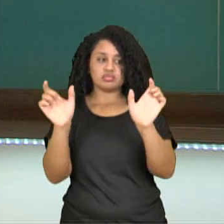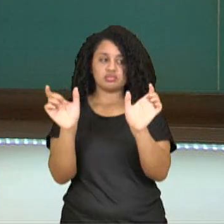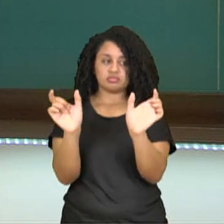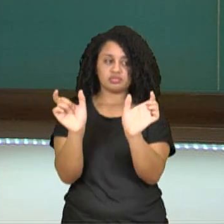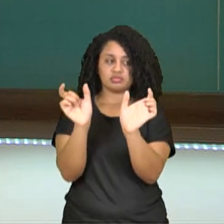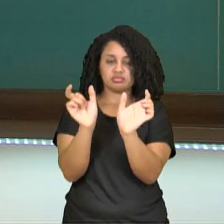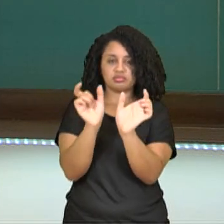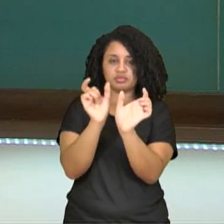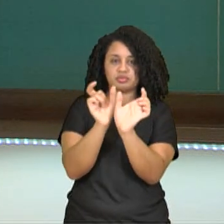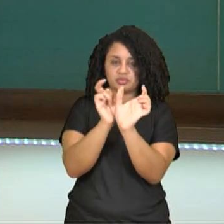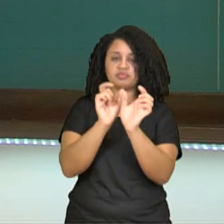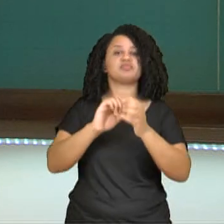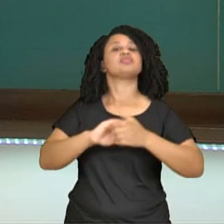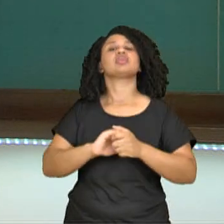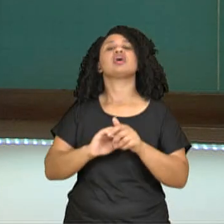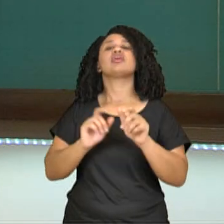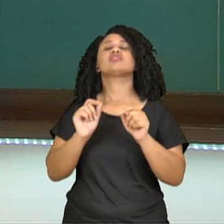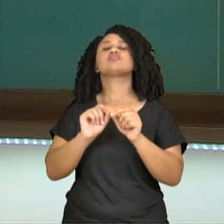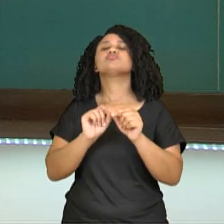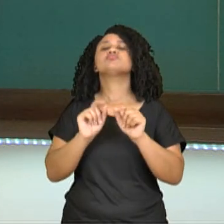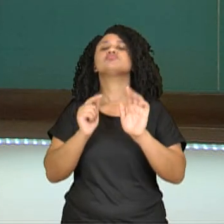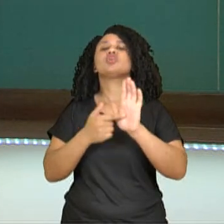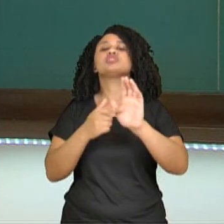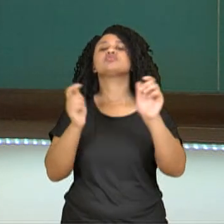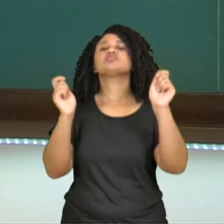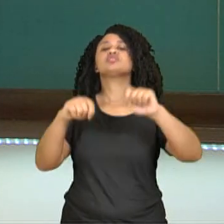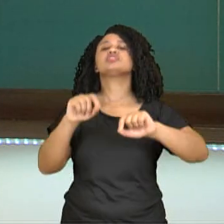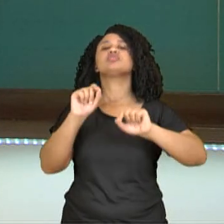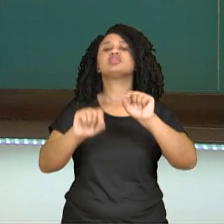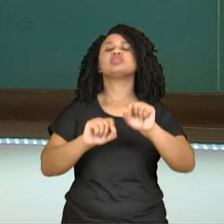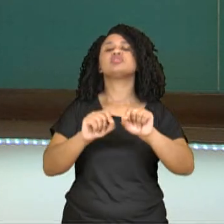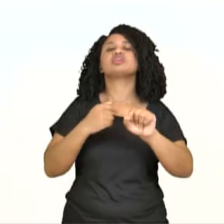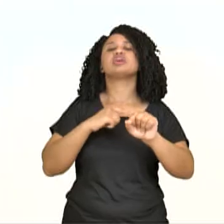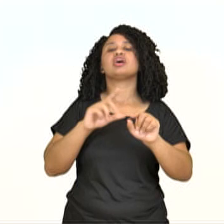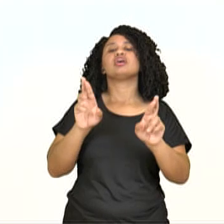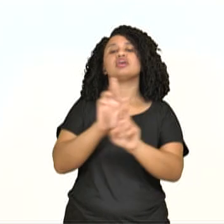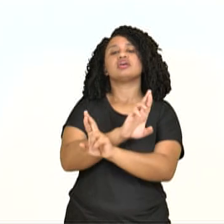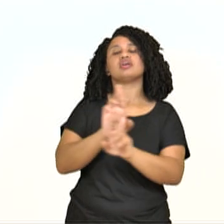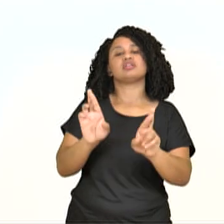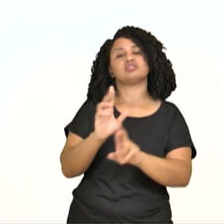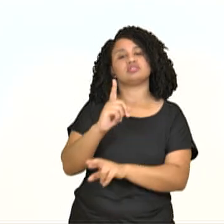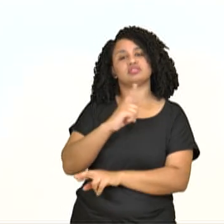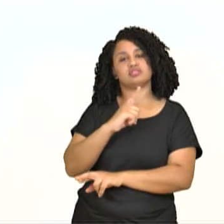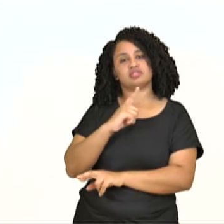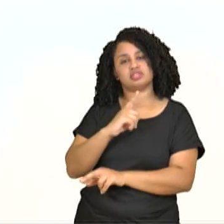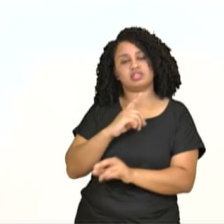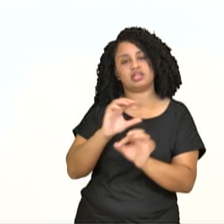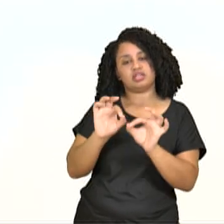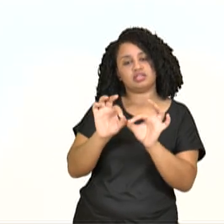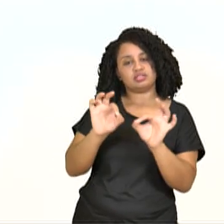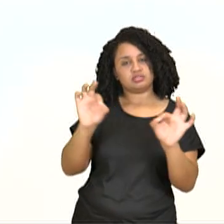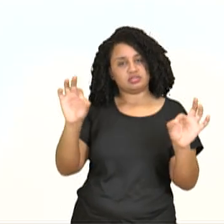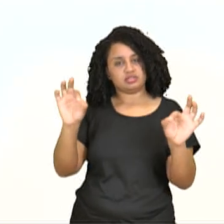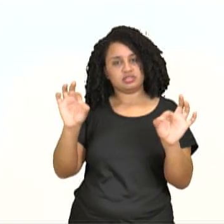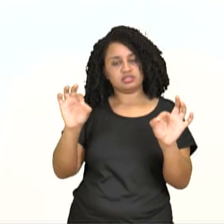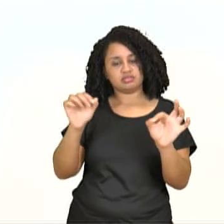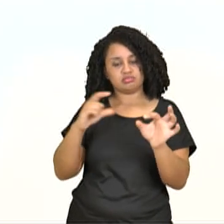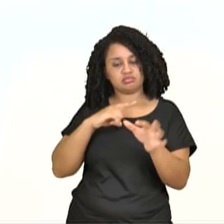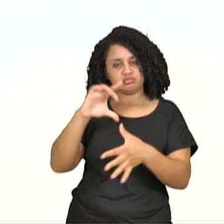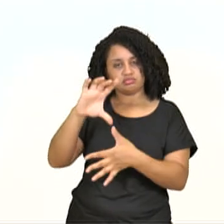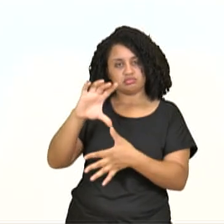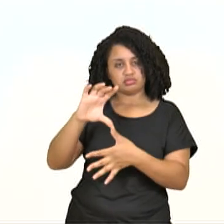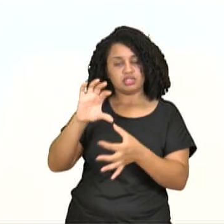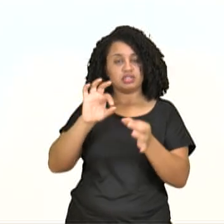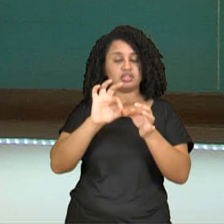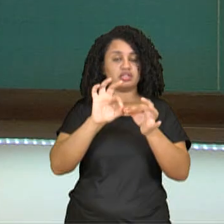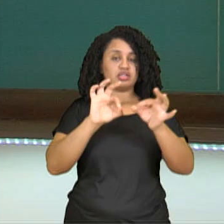desenhos que possibilitam para nós a relação entre a distância apresentada no mapa